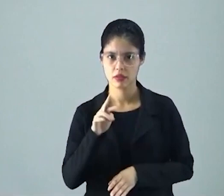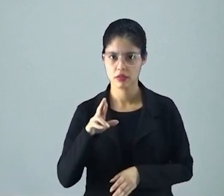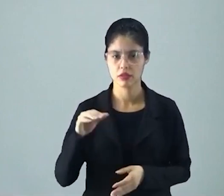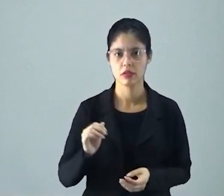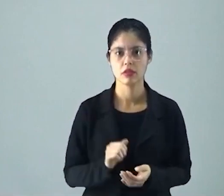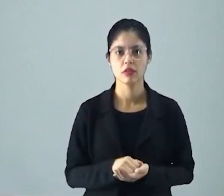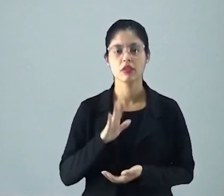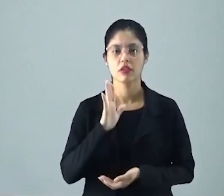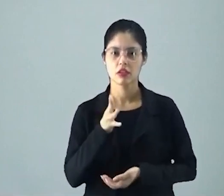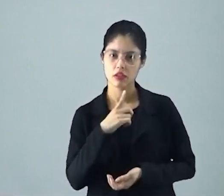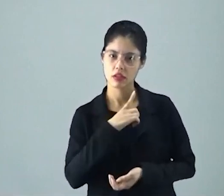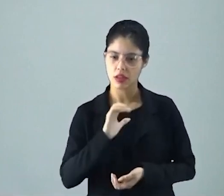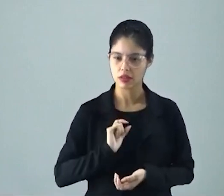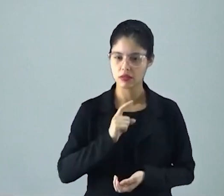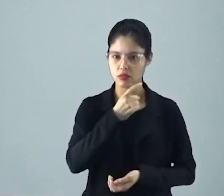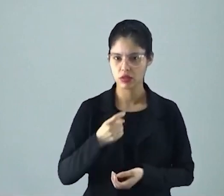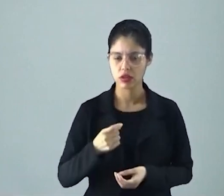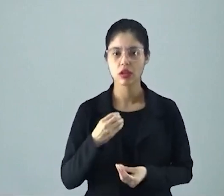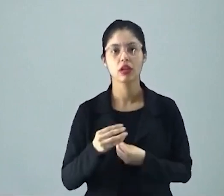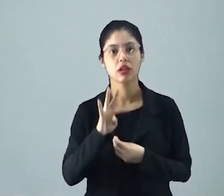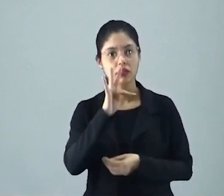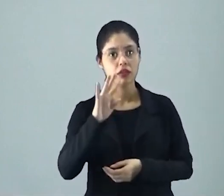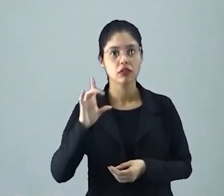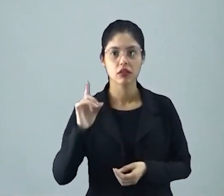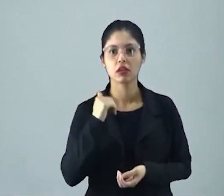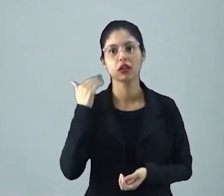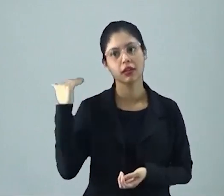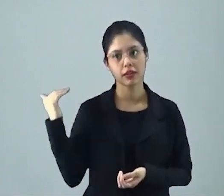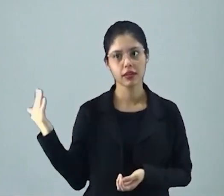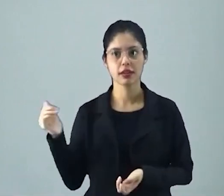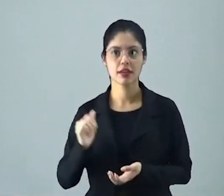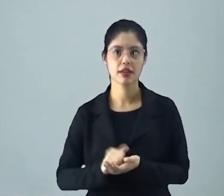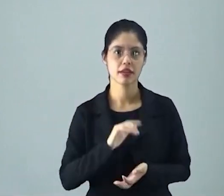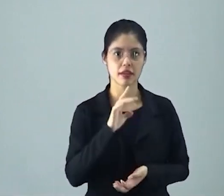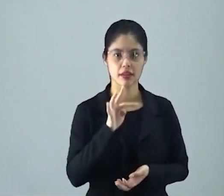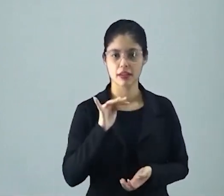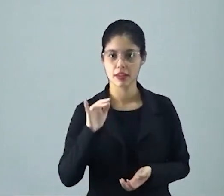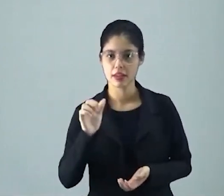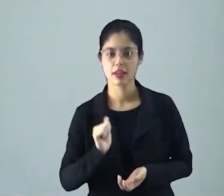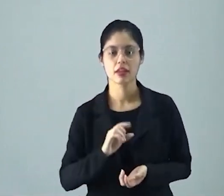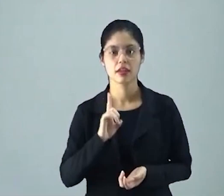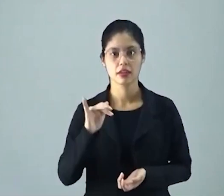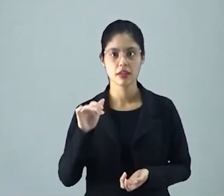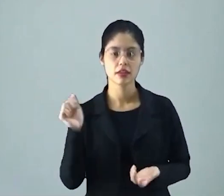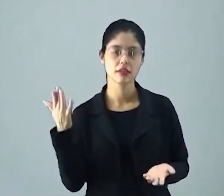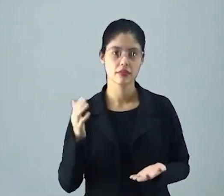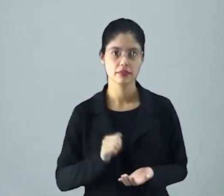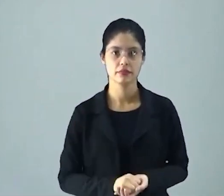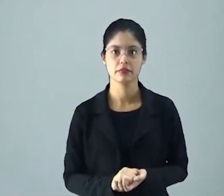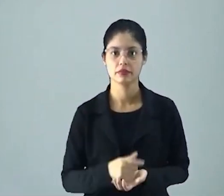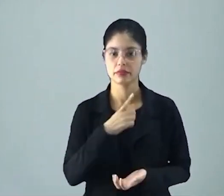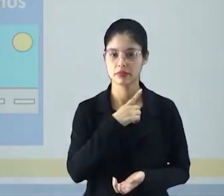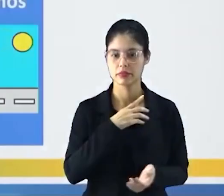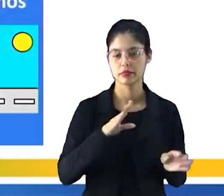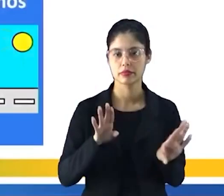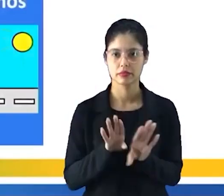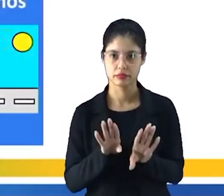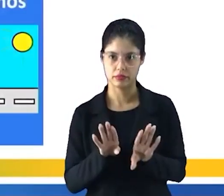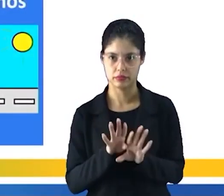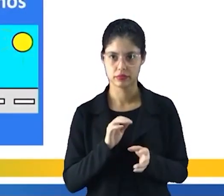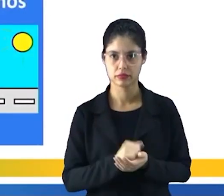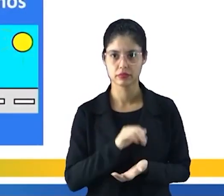estou, né? Já coloca como se fosse um X. E o T e o D, que é muito famoso, tia, dia, certo? Nós temos